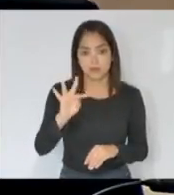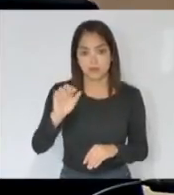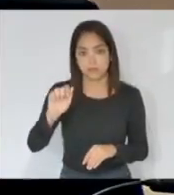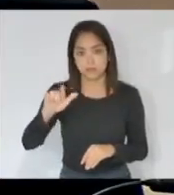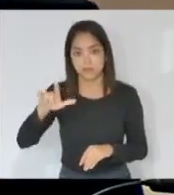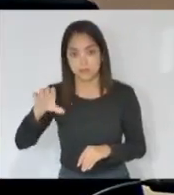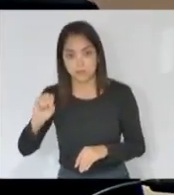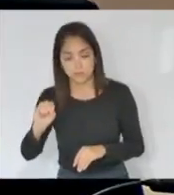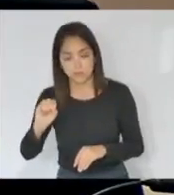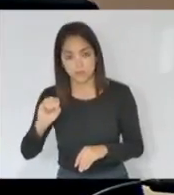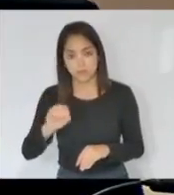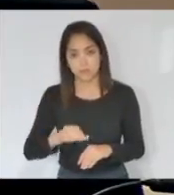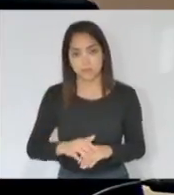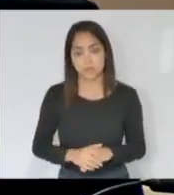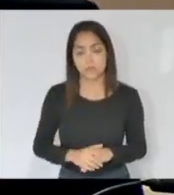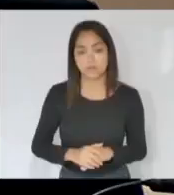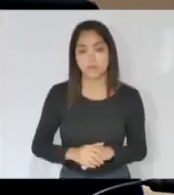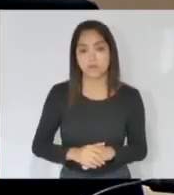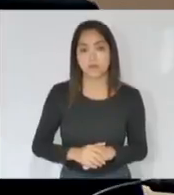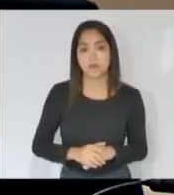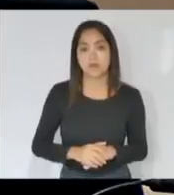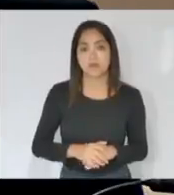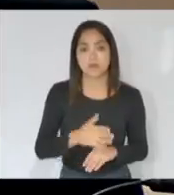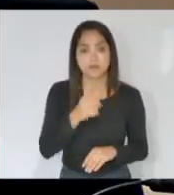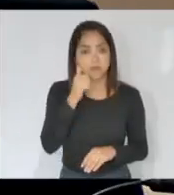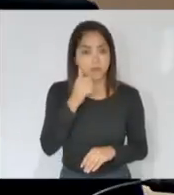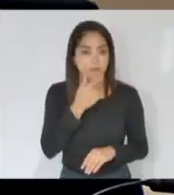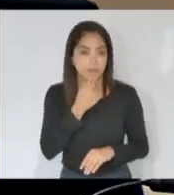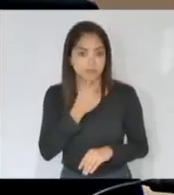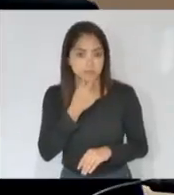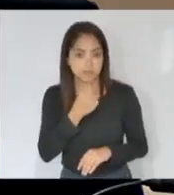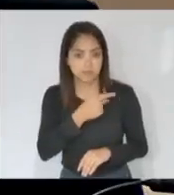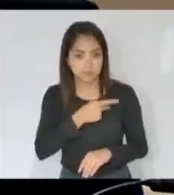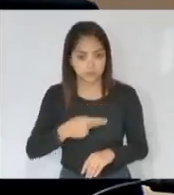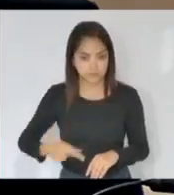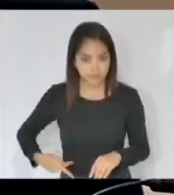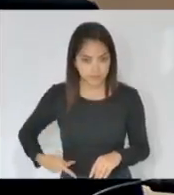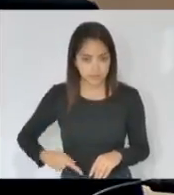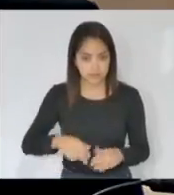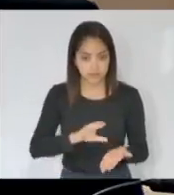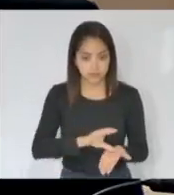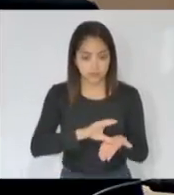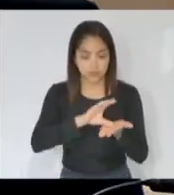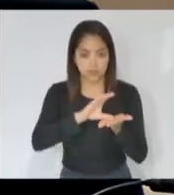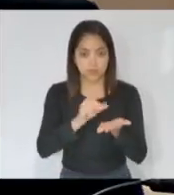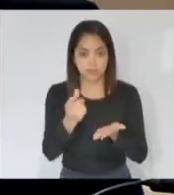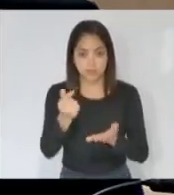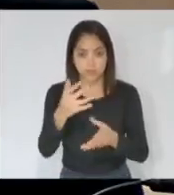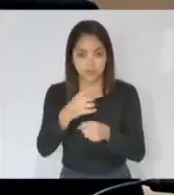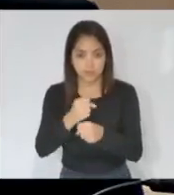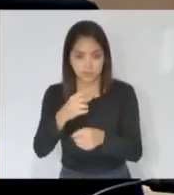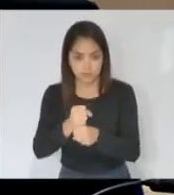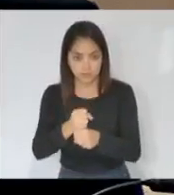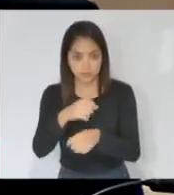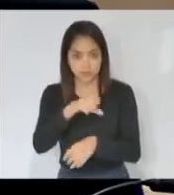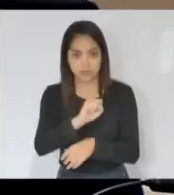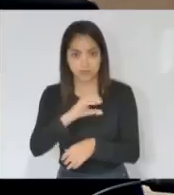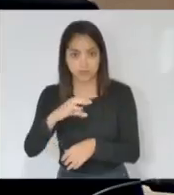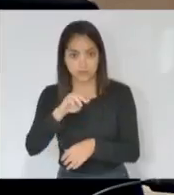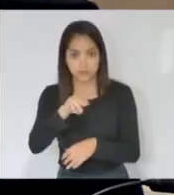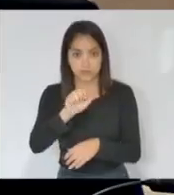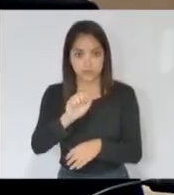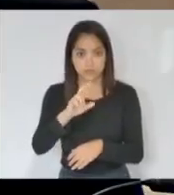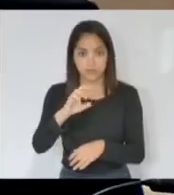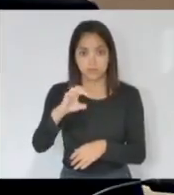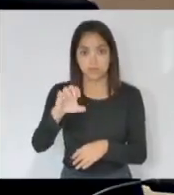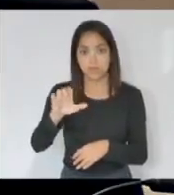Schneider. Senhor e senhor presidente do Conselho Regional de Contabilidade de Santa Catarina, Marcelo